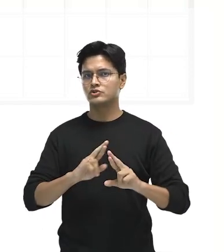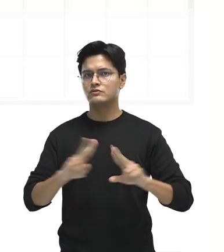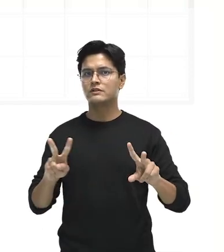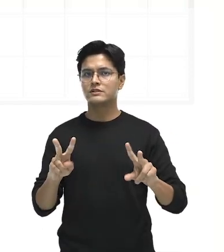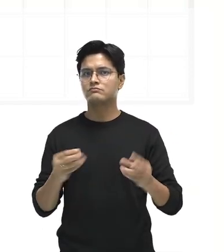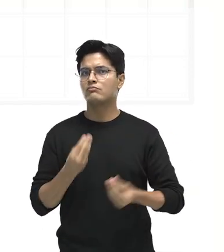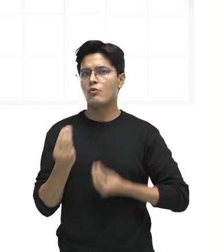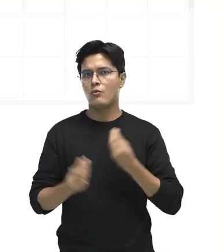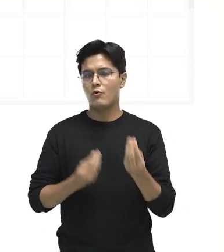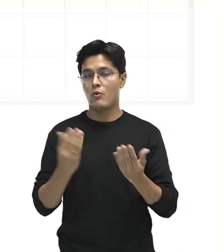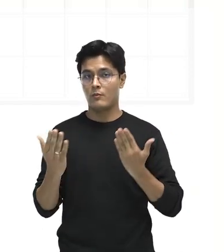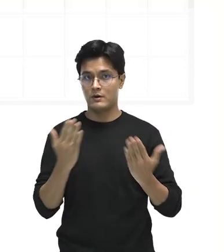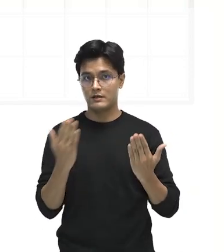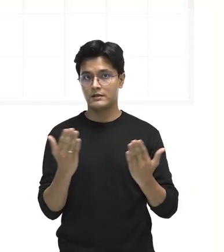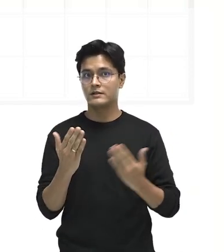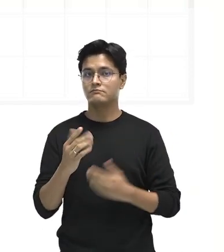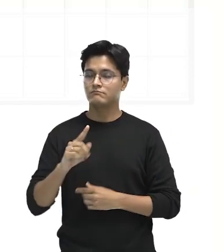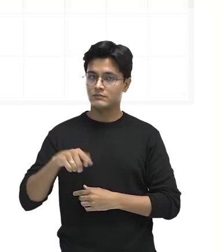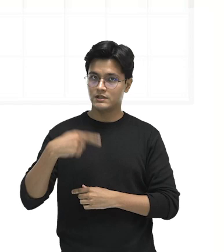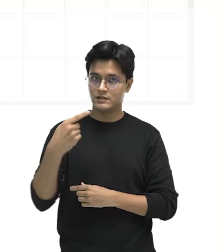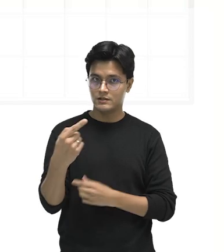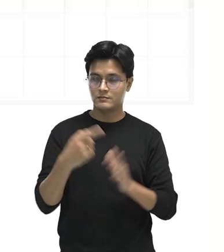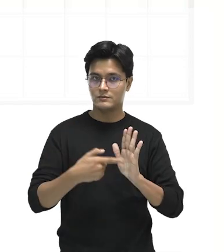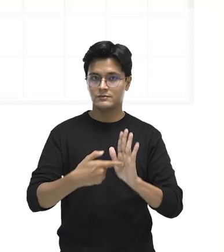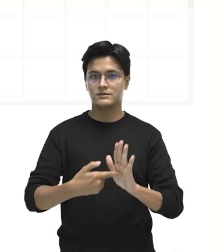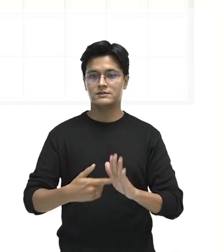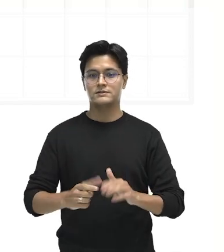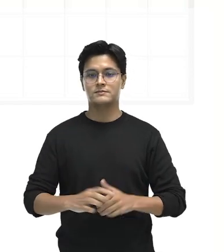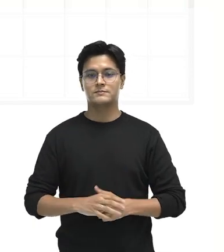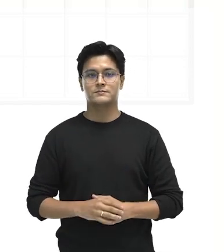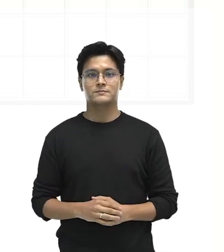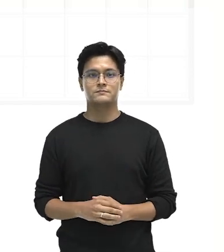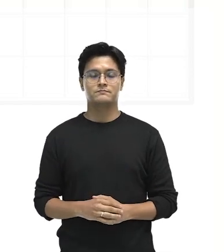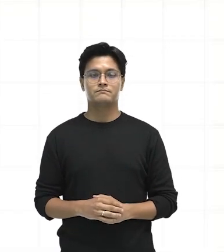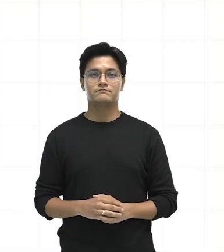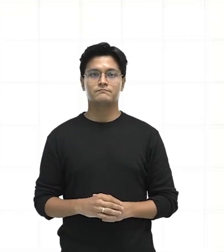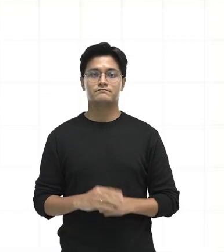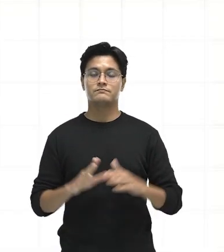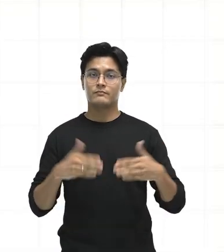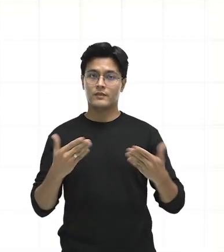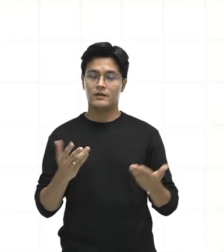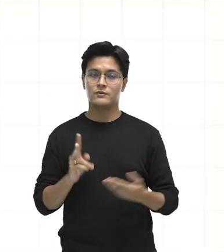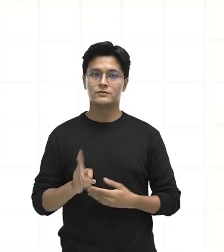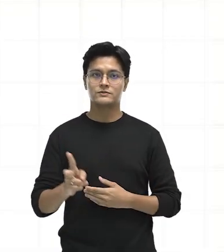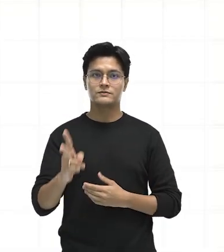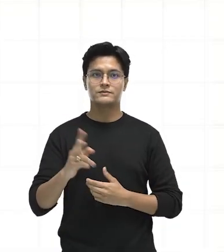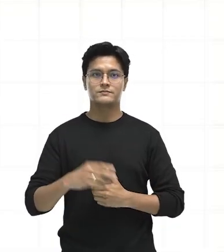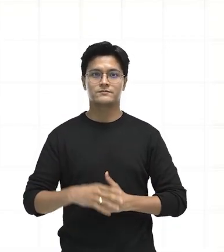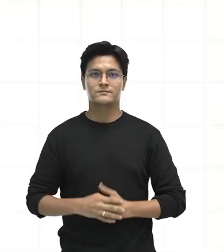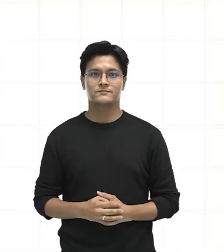comparação, né? Daqui a pouco eu vou te mostrar então. Beleza, vamos seguindo aqui.